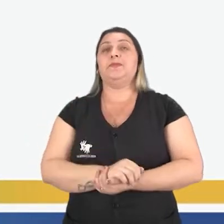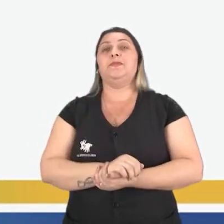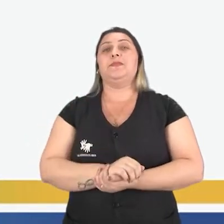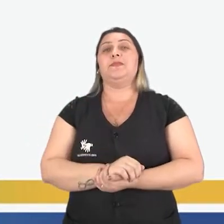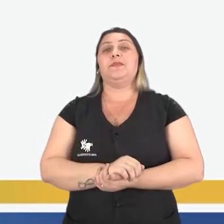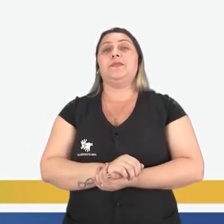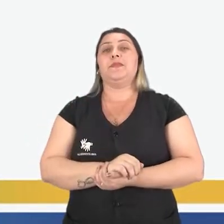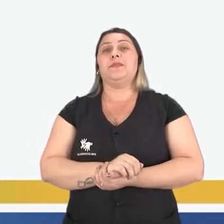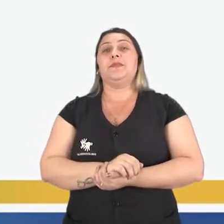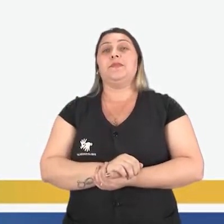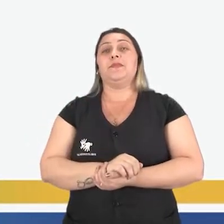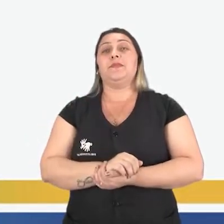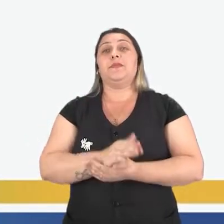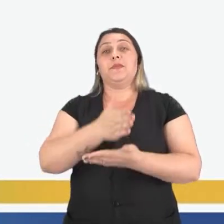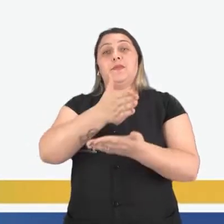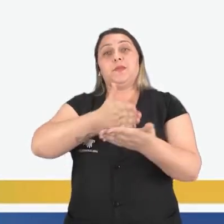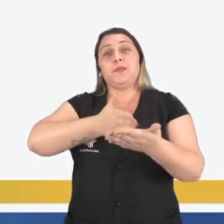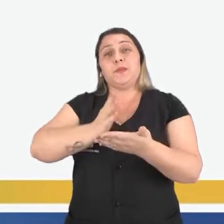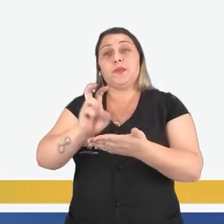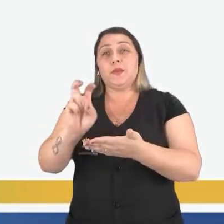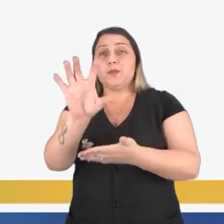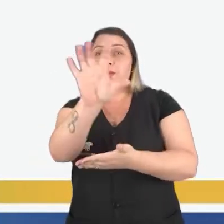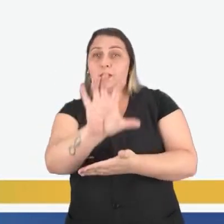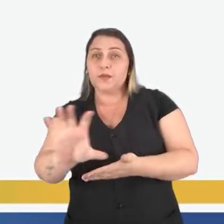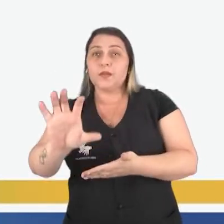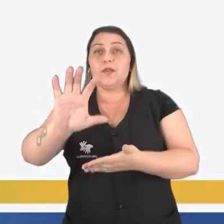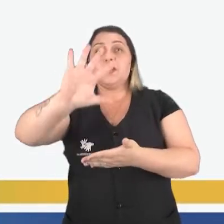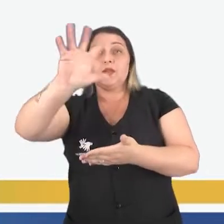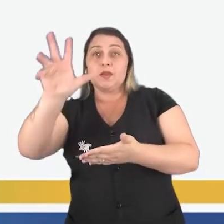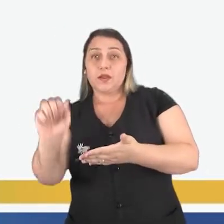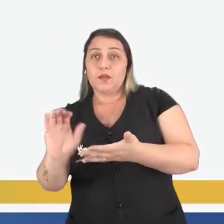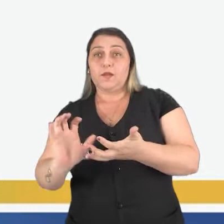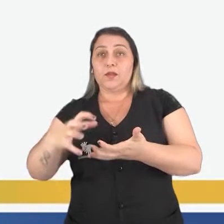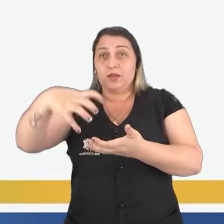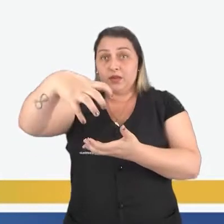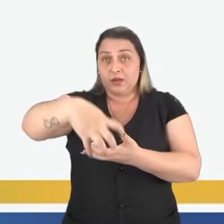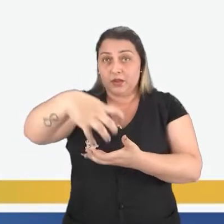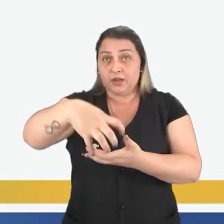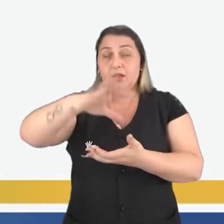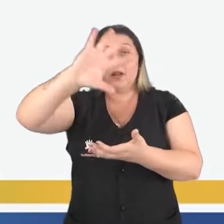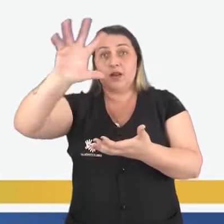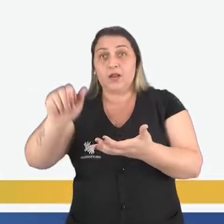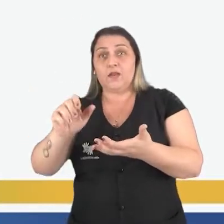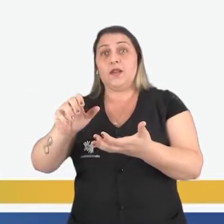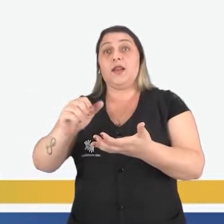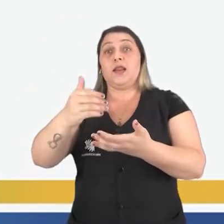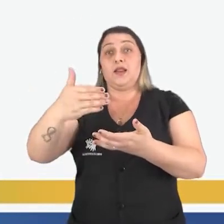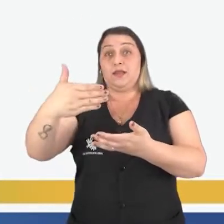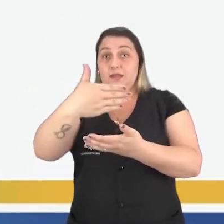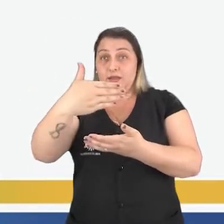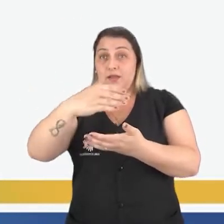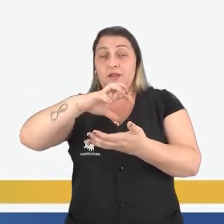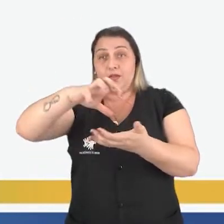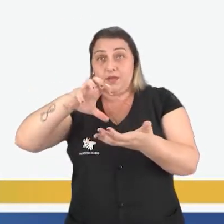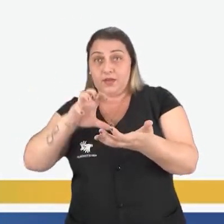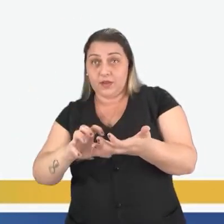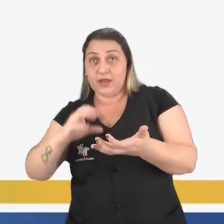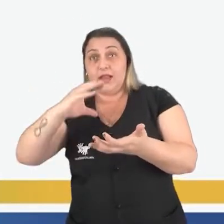ele é dividido em 5 regiões: a África Ocidental, a África Central, a